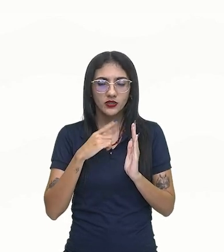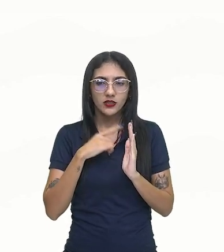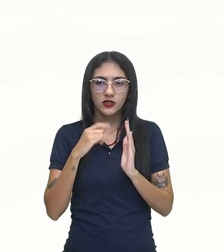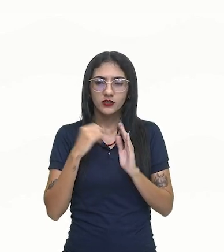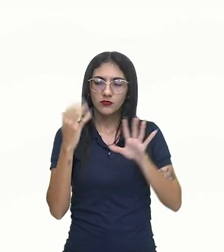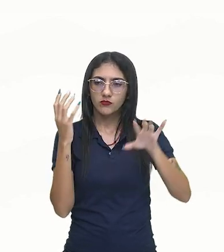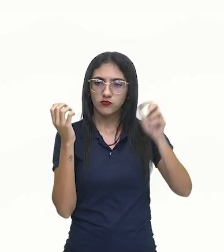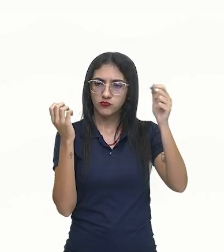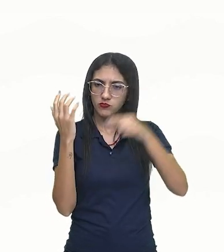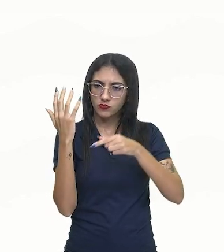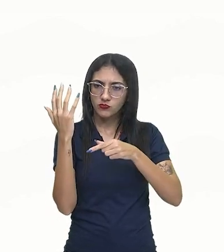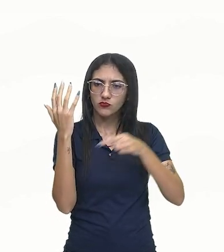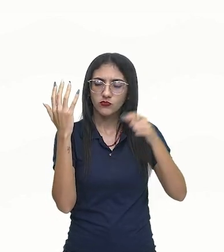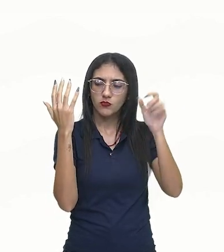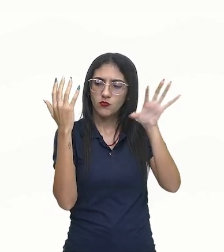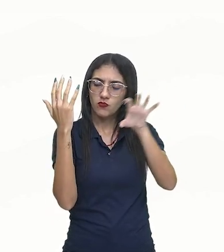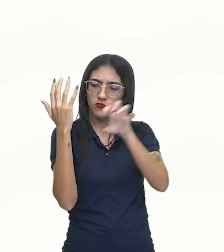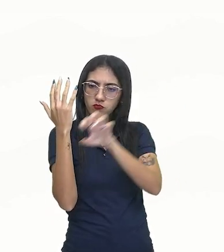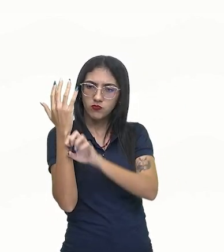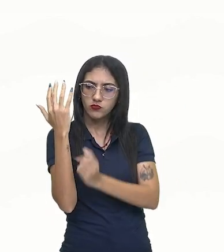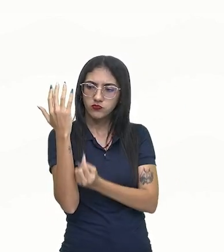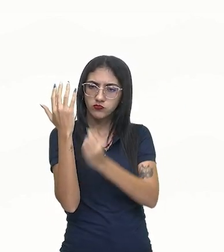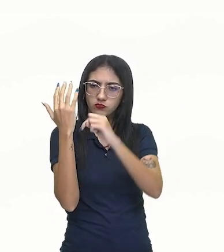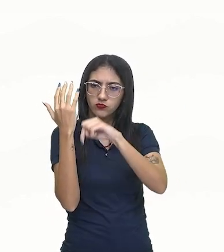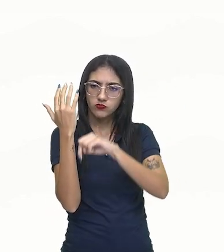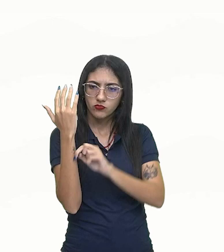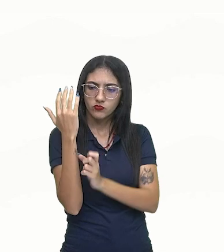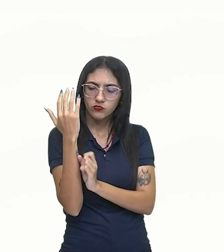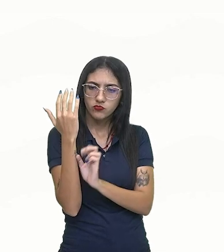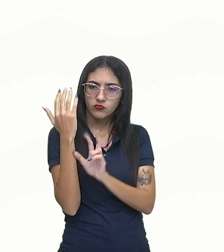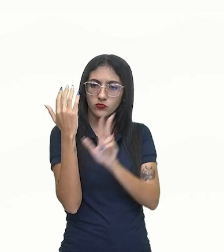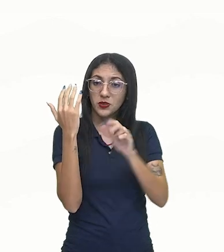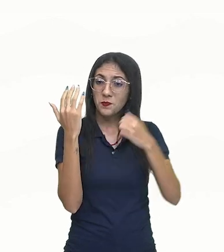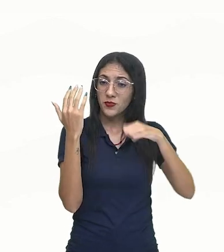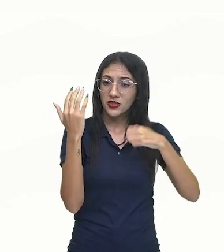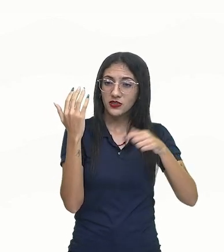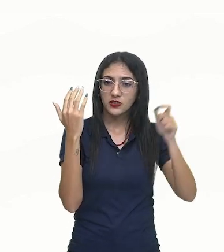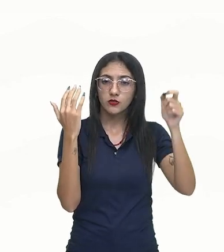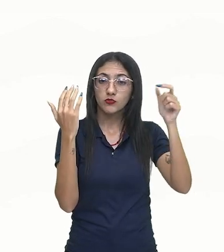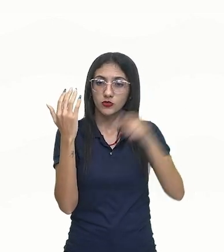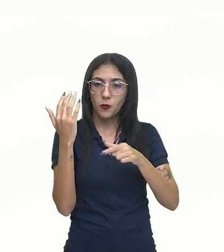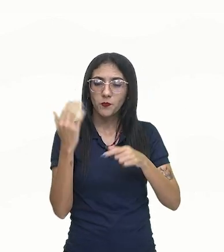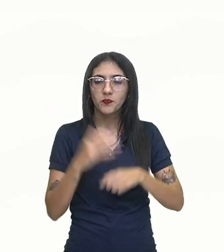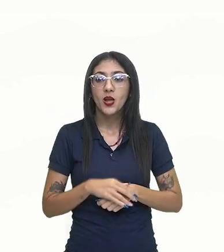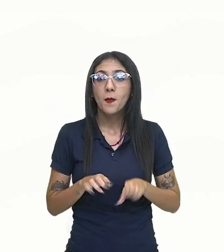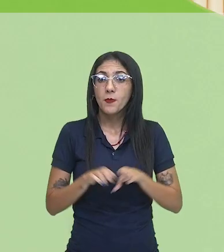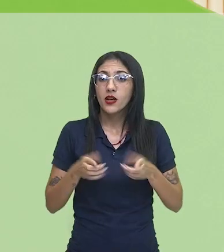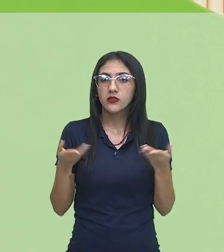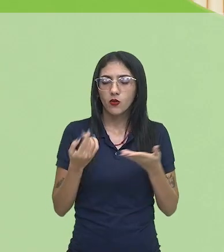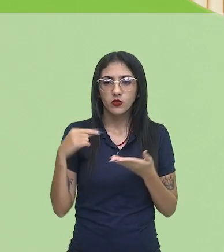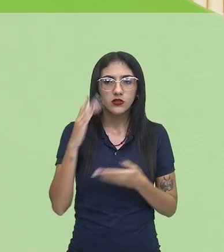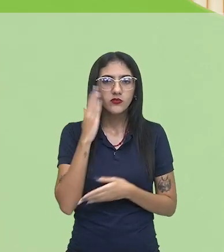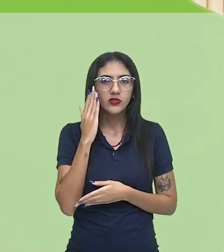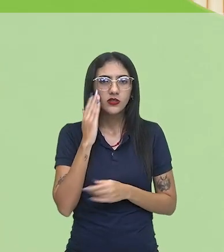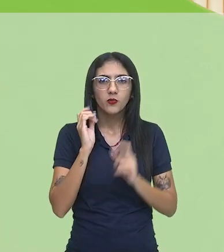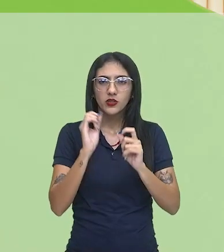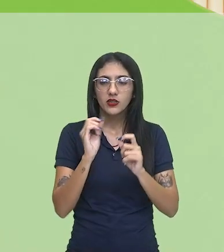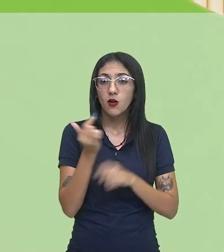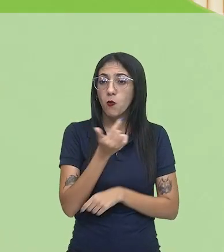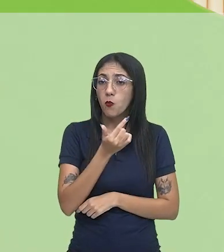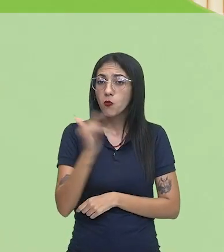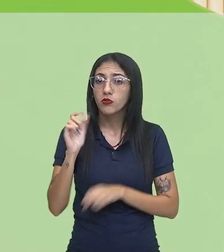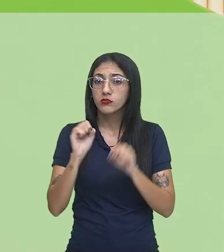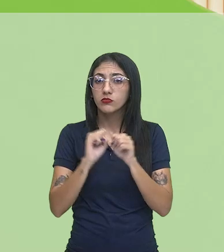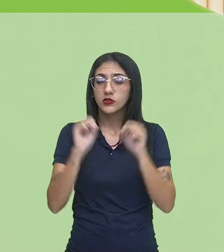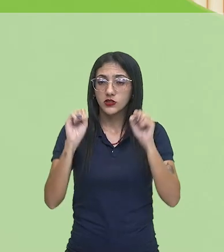fotossíntese que ocorre obrigatoriamente com a presença da luz do sol, mas agora a gente vai entender o que é a fotólise, que